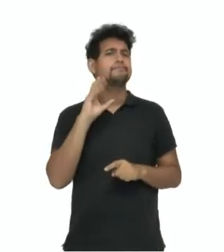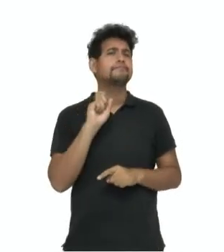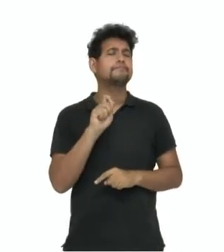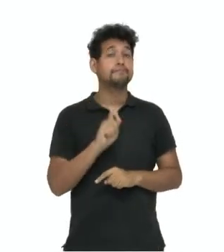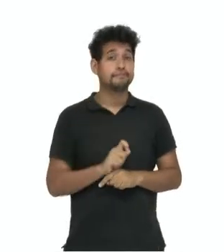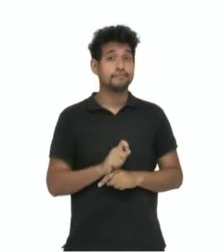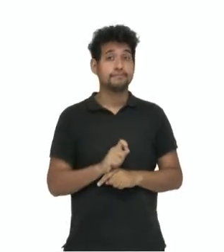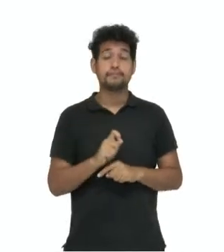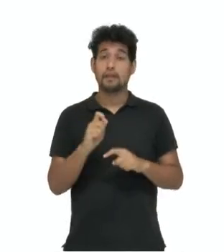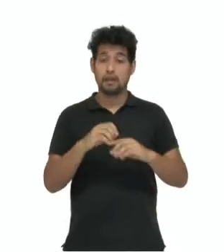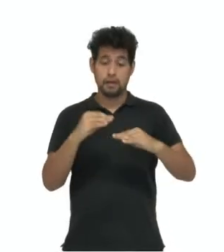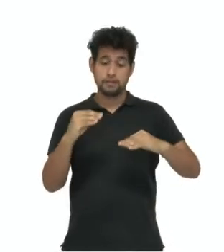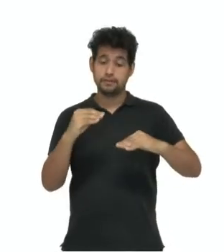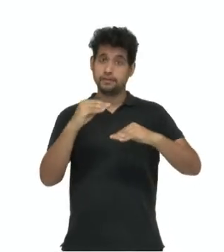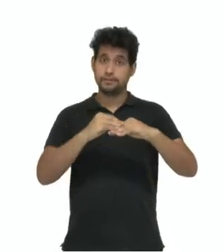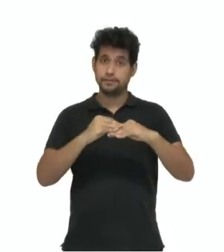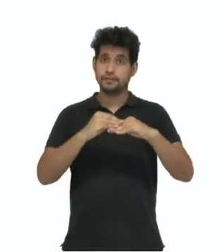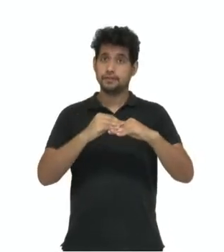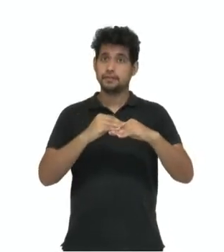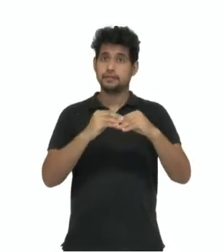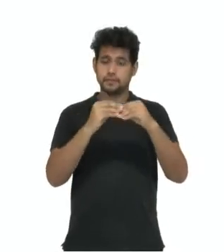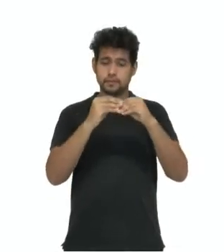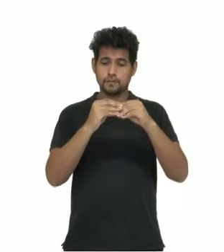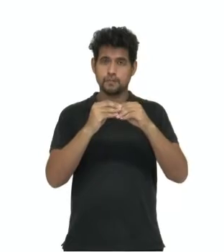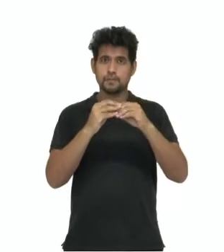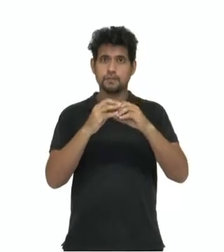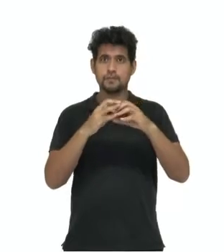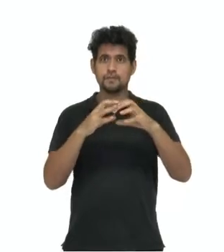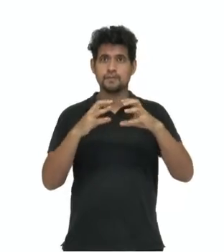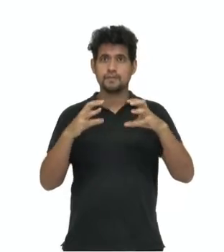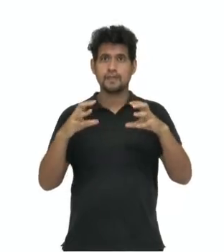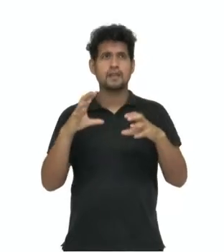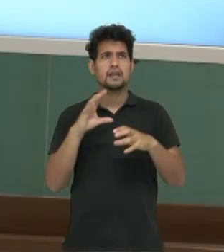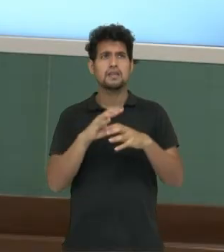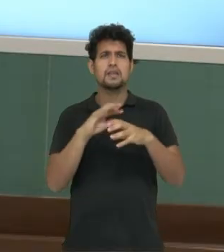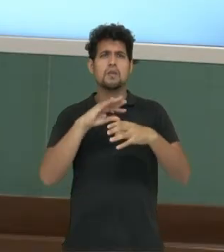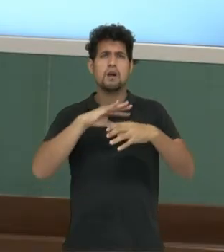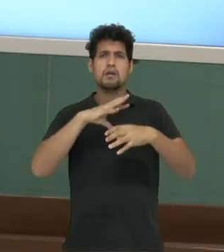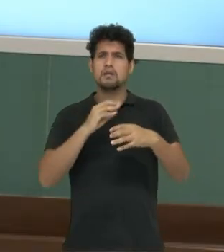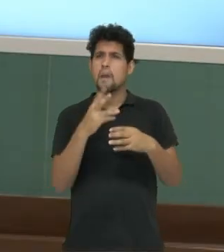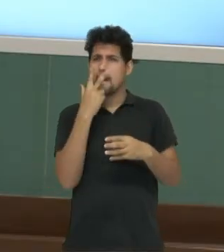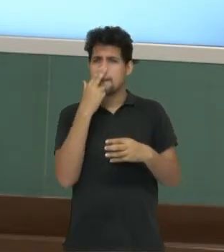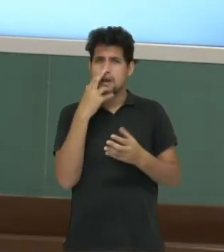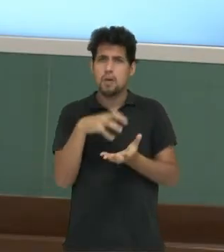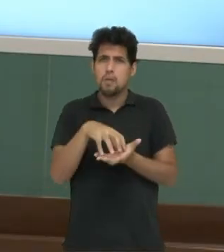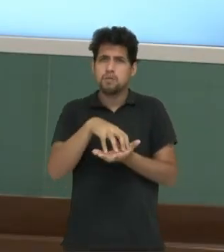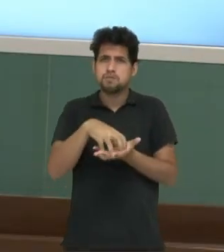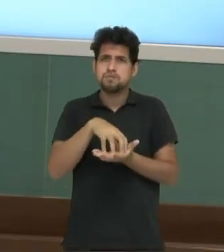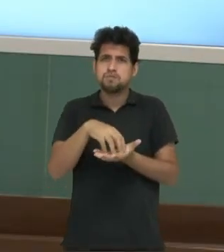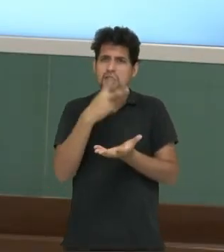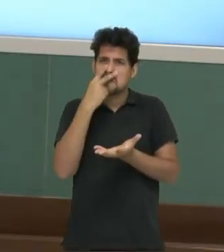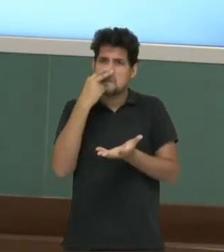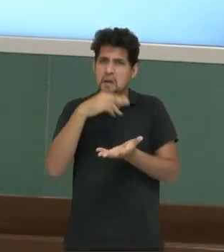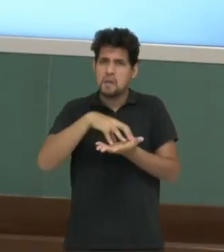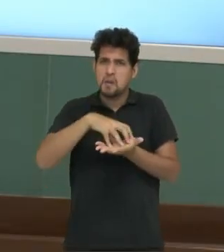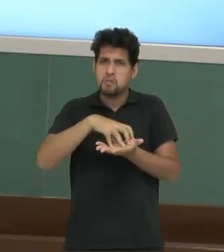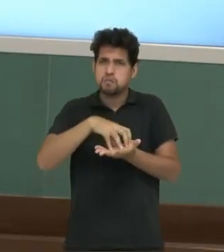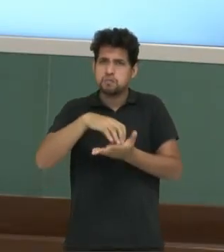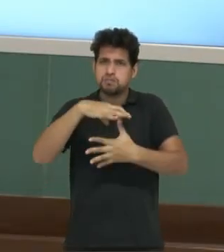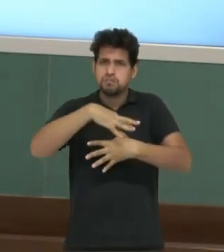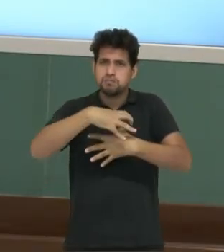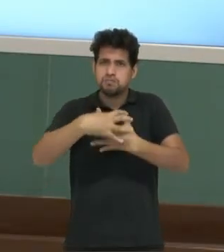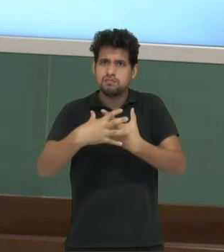ali a fecundação, o ovo fecundado, protegido por uma cápsula gelatinosa que foi produzido pelo órgão reprodutivo da